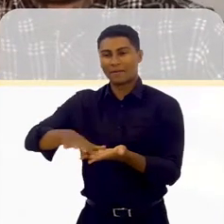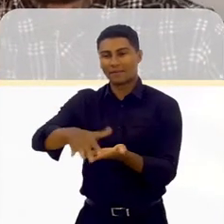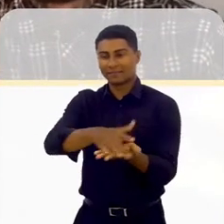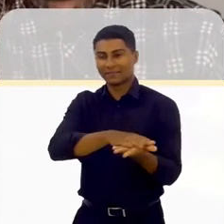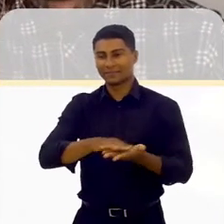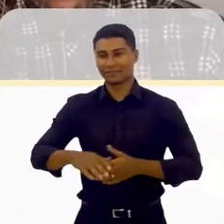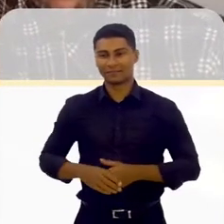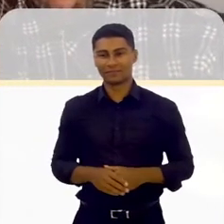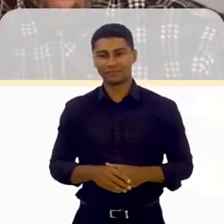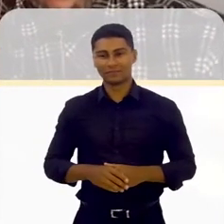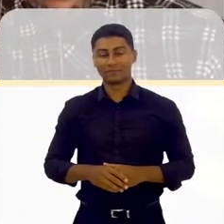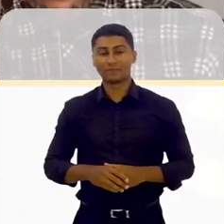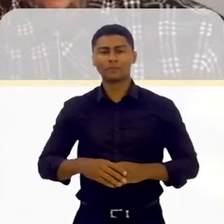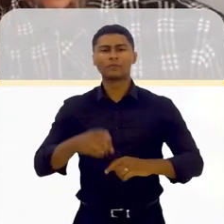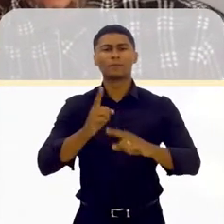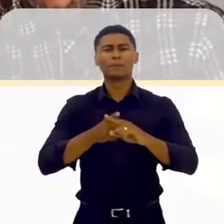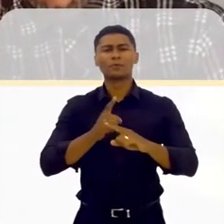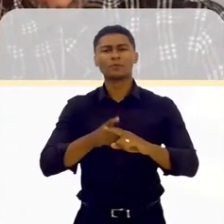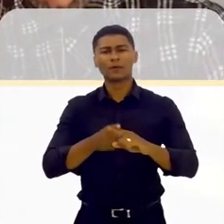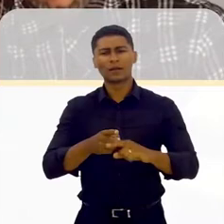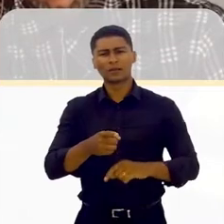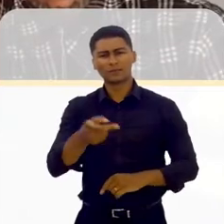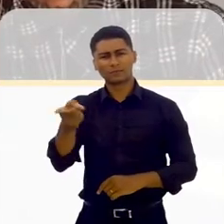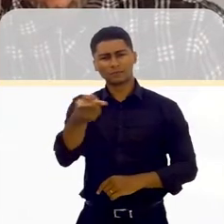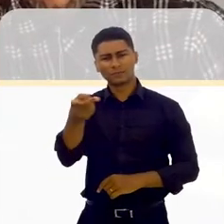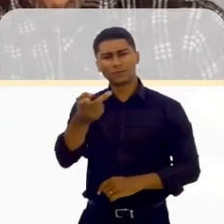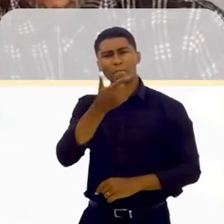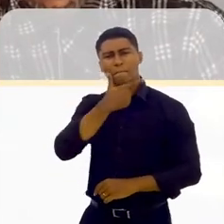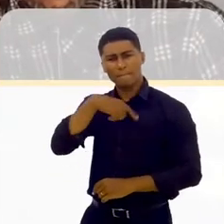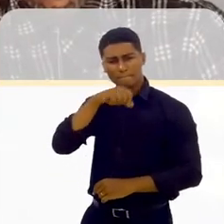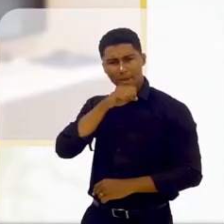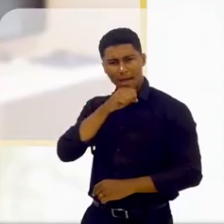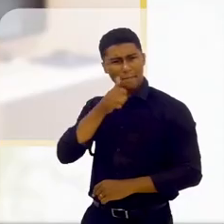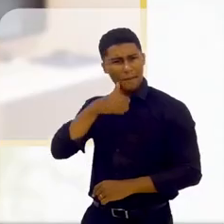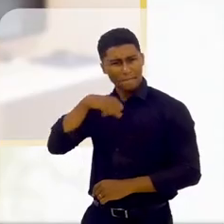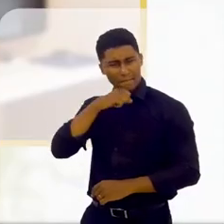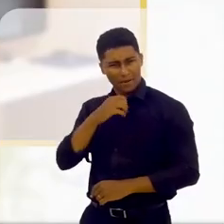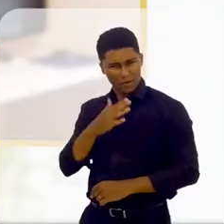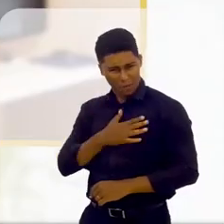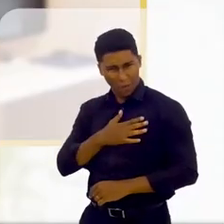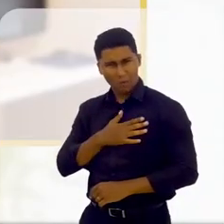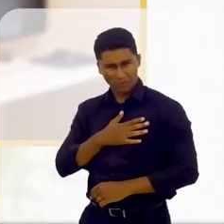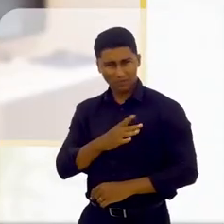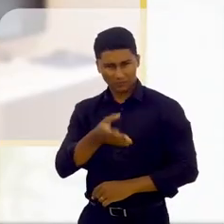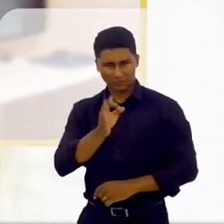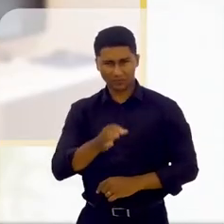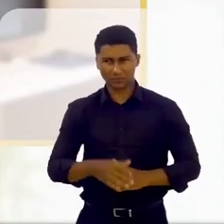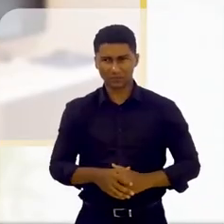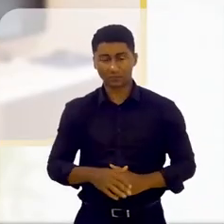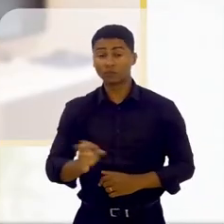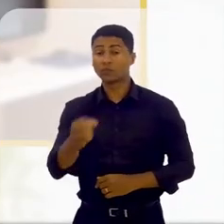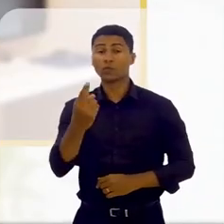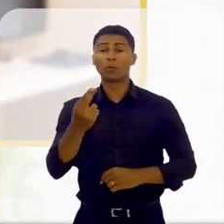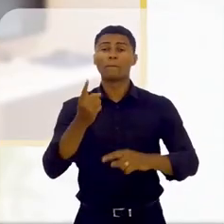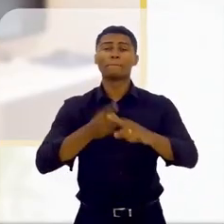gente Mas isou, a por gente. quê? Mas porque os pais de vocês curtem ou porque